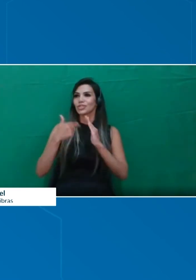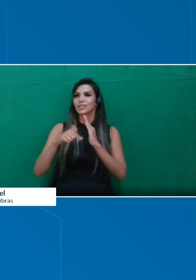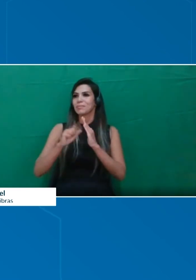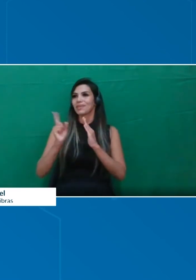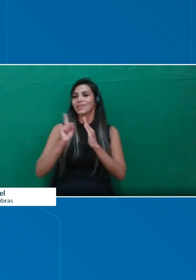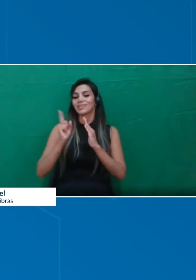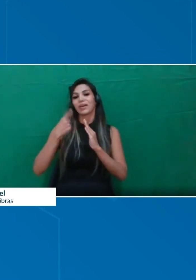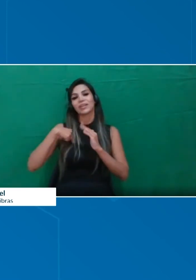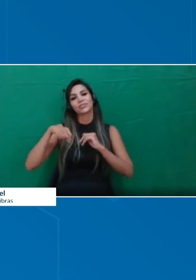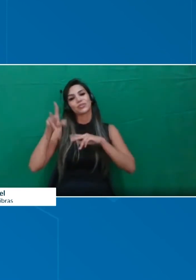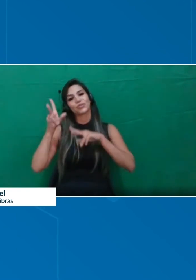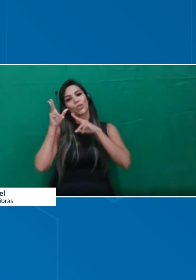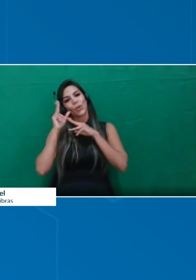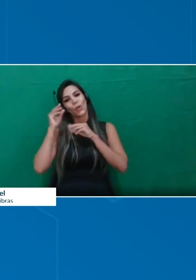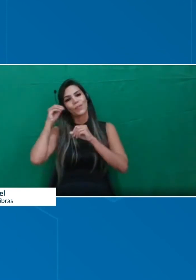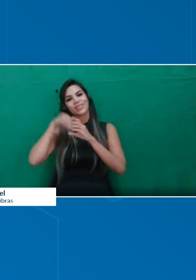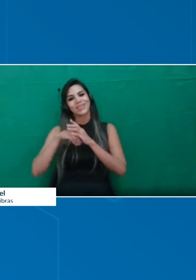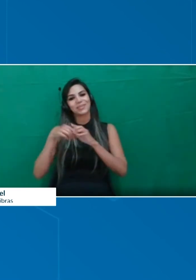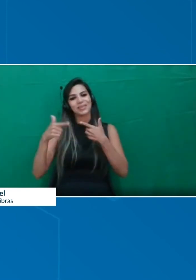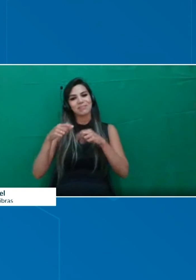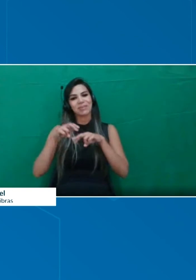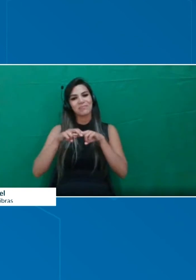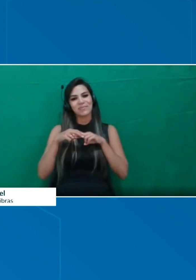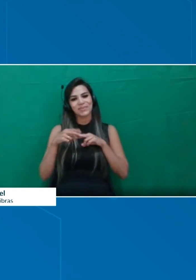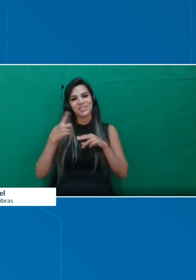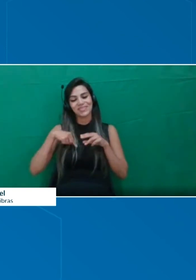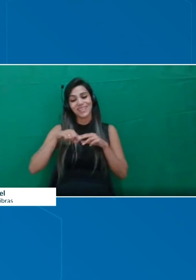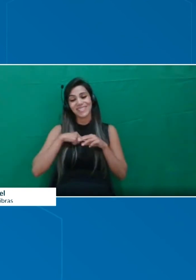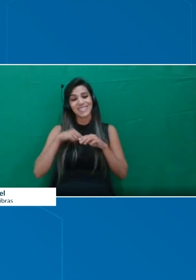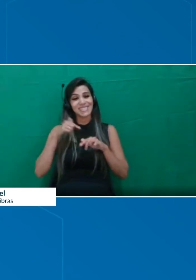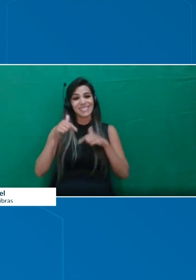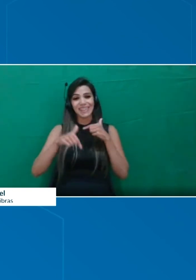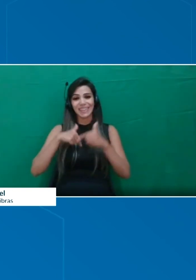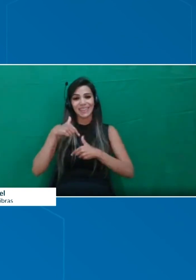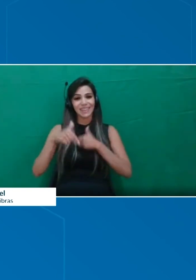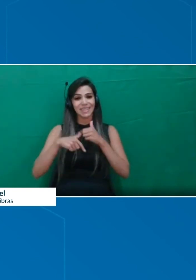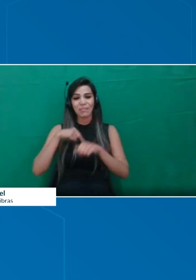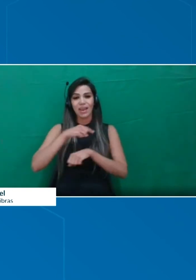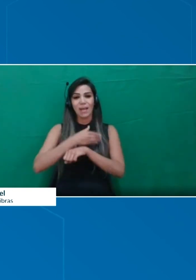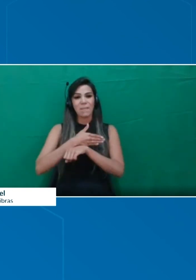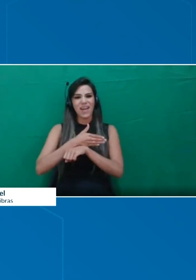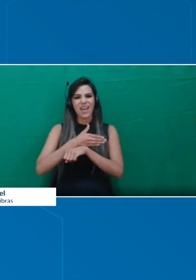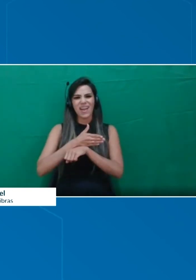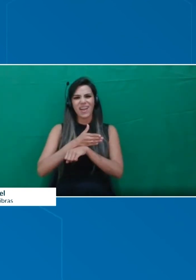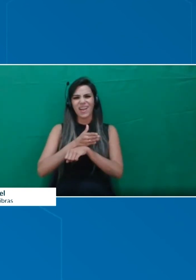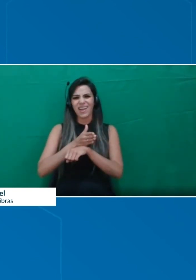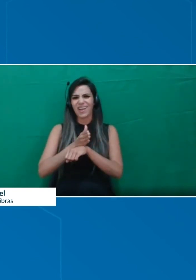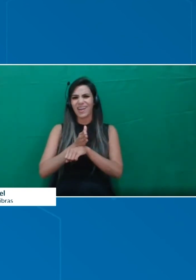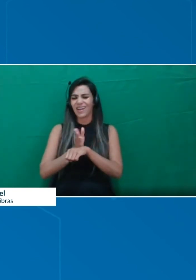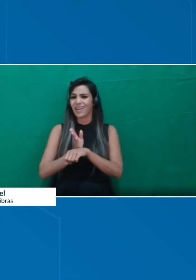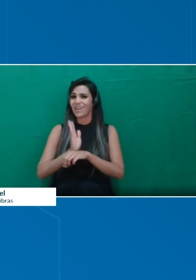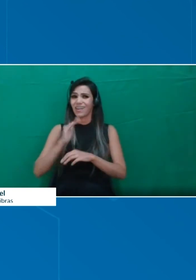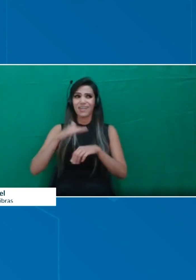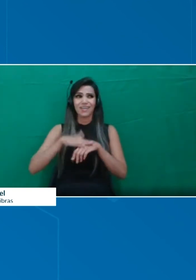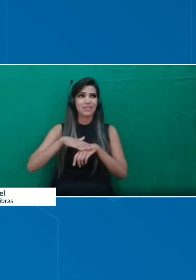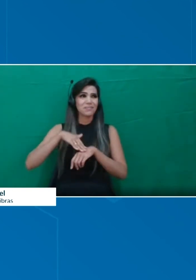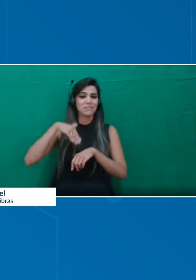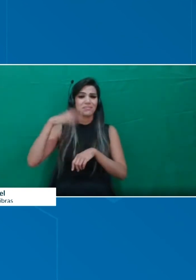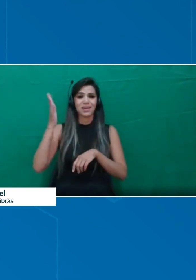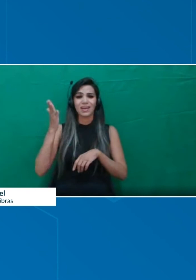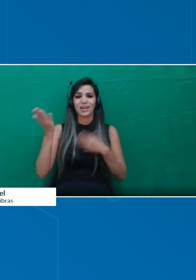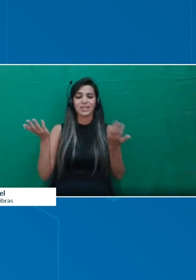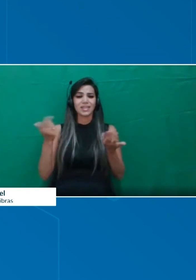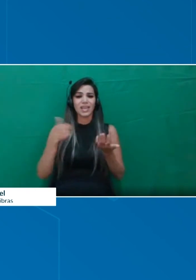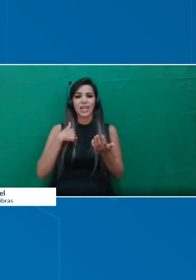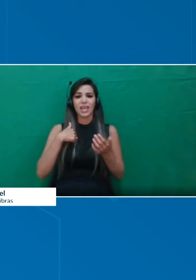no trabalho, na verdade, né, porque a gente tem que ficar tão mais tempo trabalhando que, na verdade, a gente só sai, eu praticamente só saio do escritório